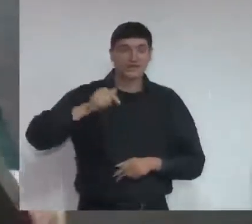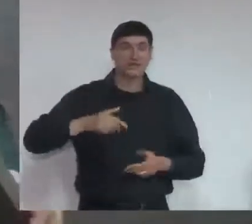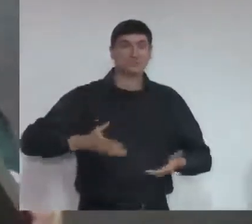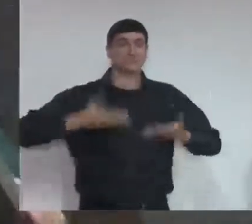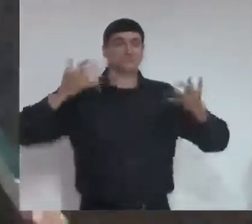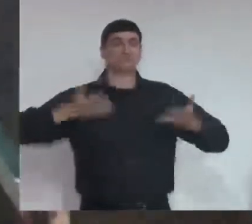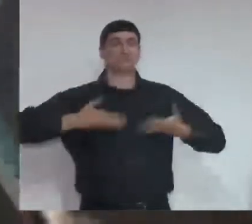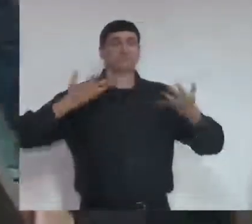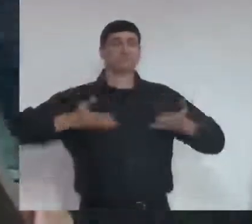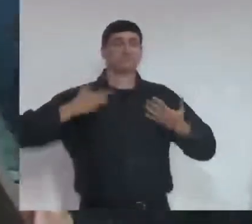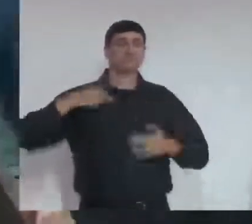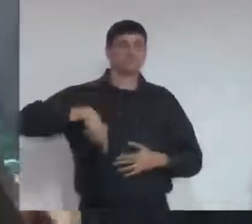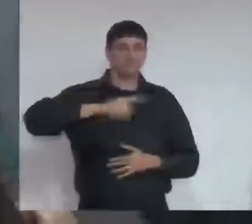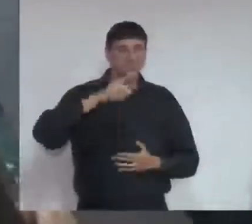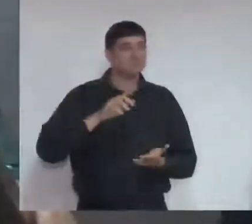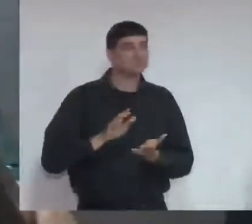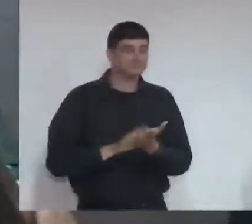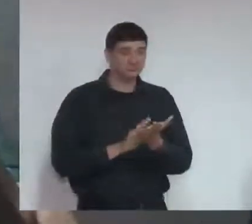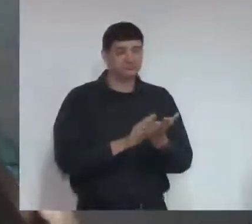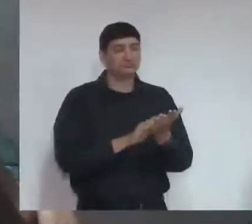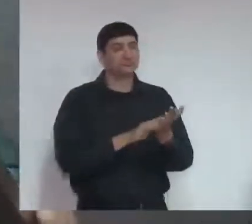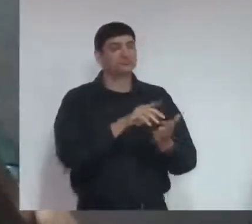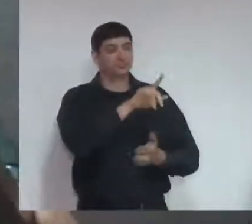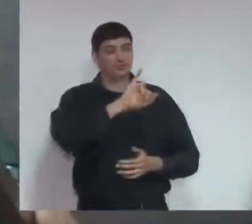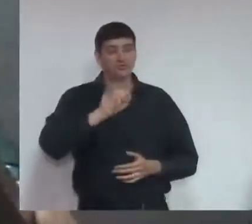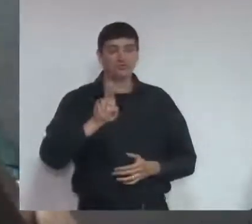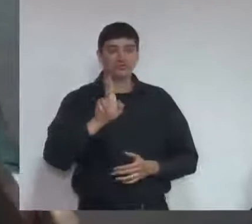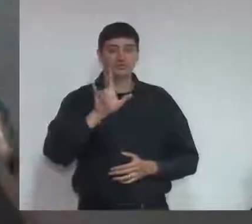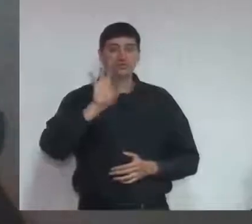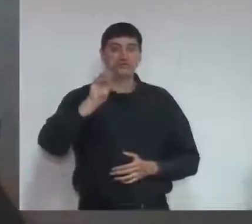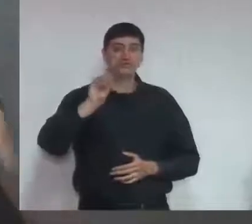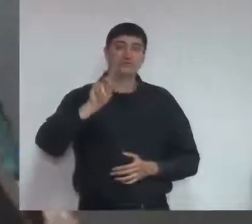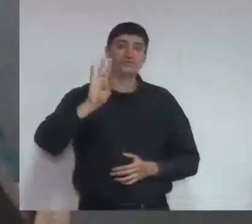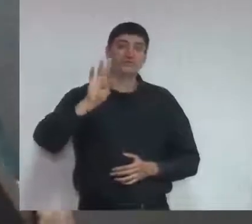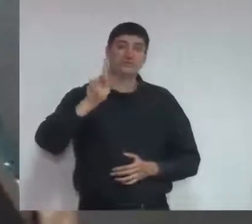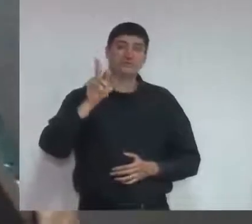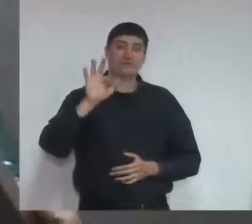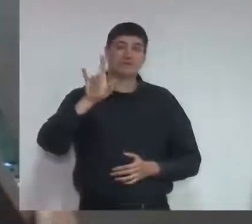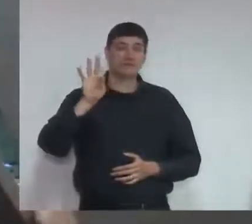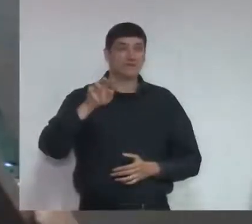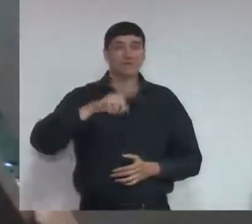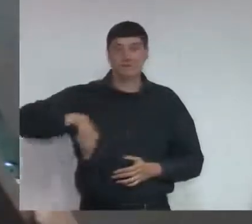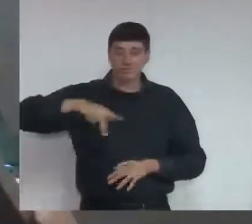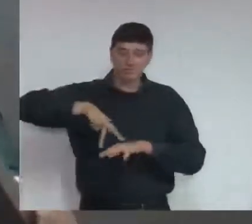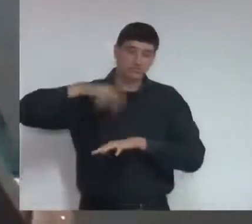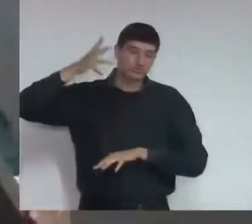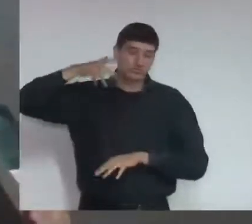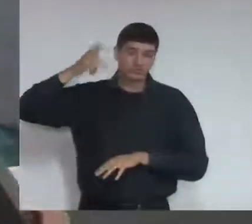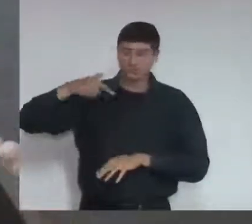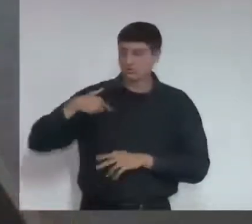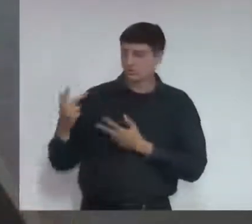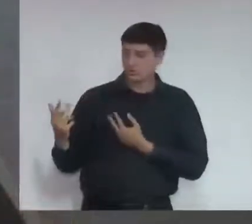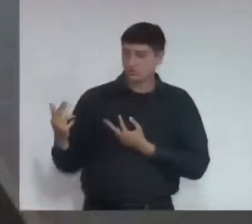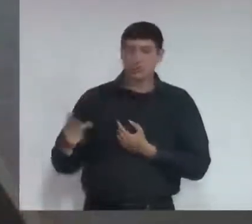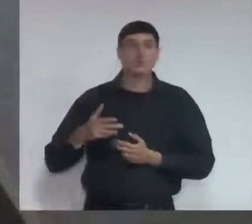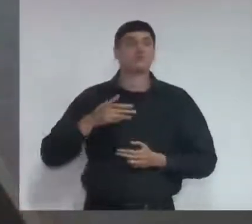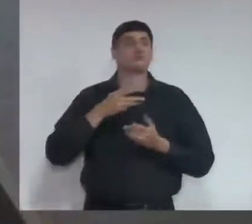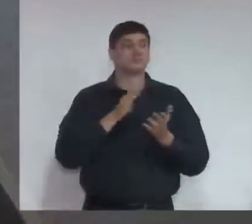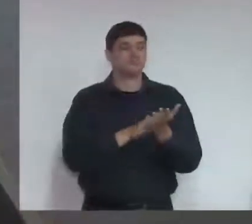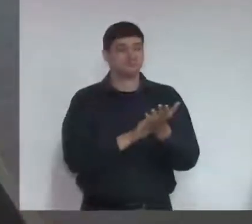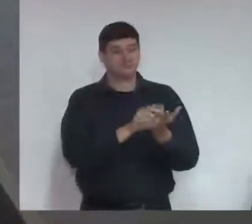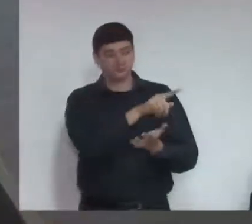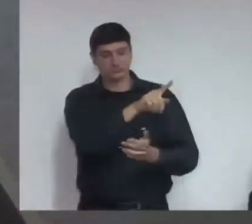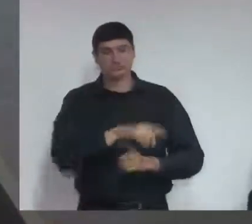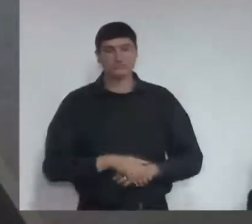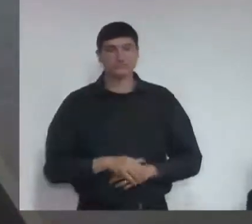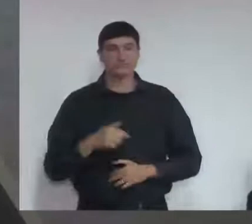boas ações. Então, parabéns aí a Thalita, ao Júlio, não é? Faço minhas palavras que já foram ditas anteriormente. Eu quero iniciar minha